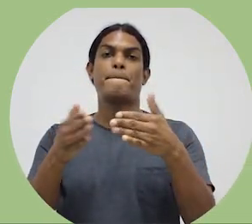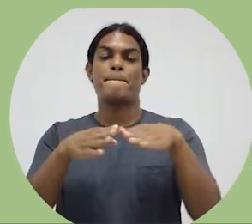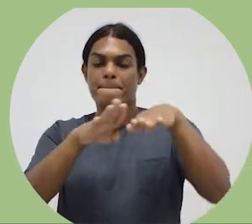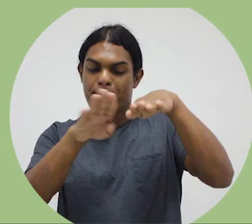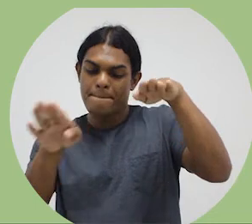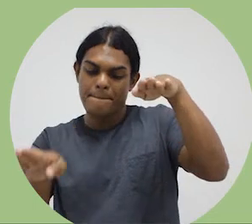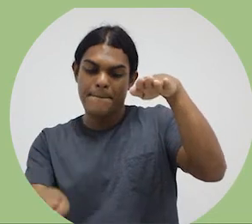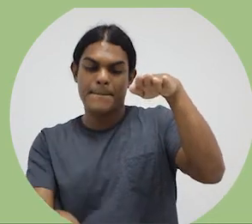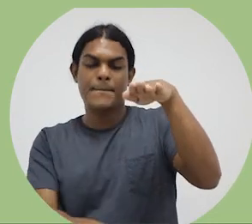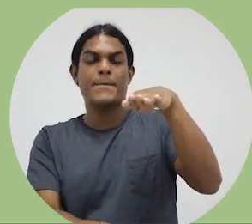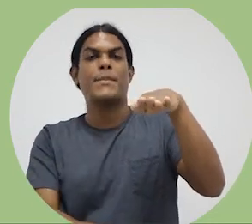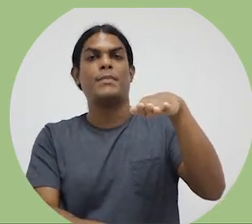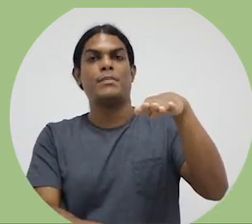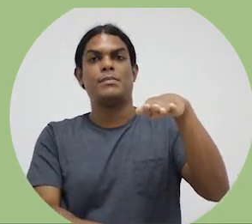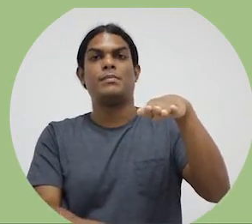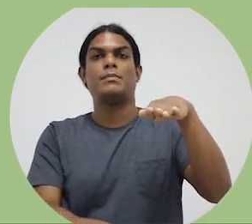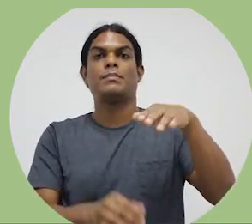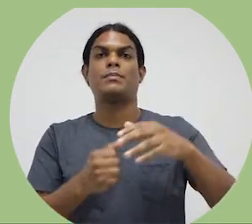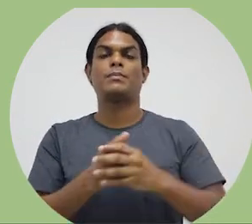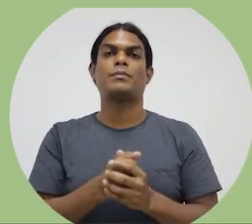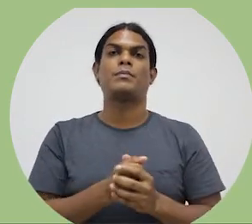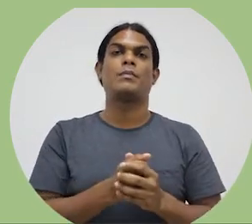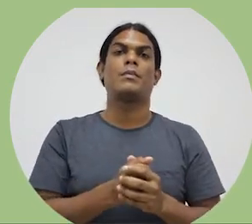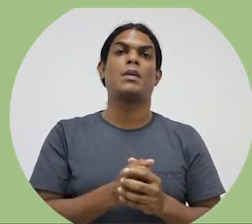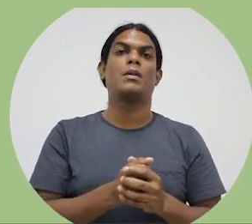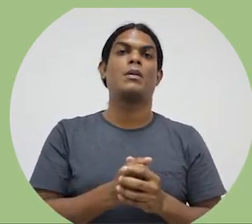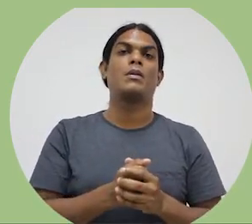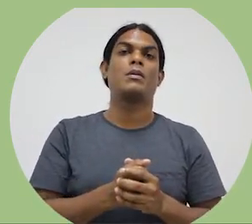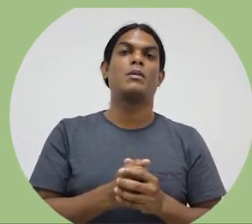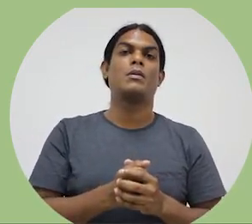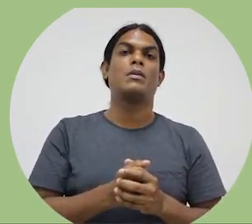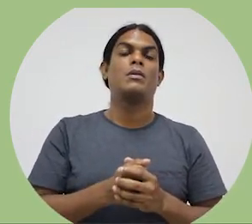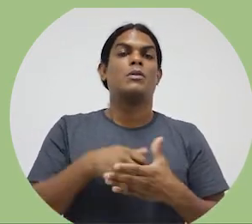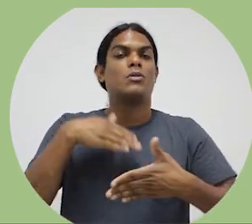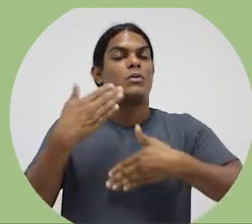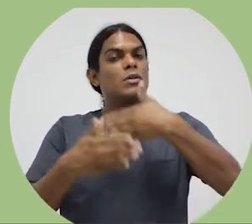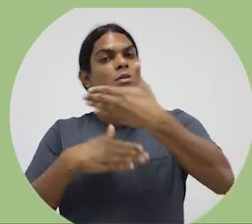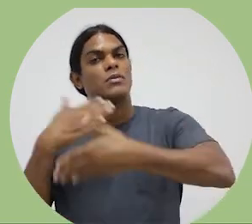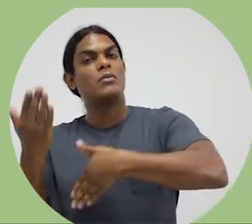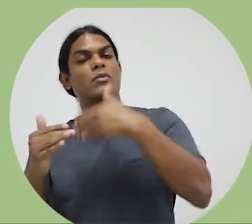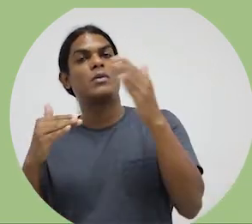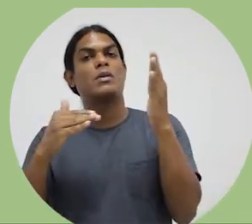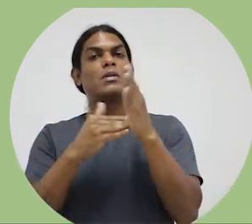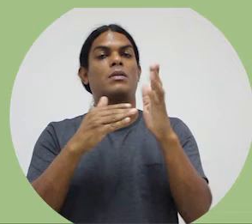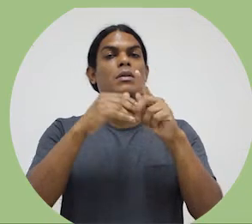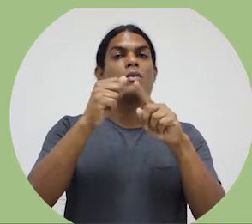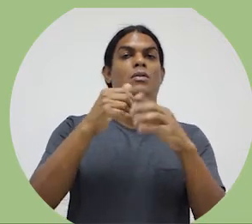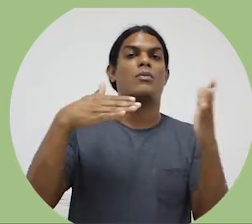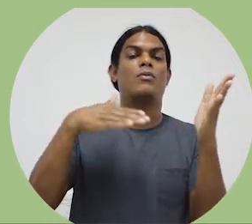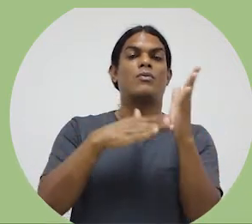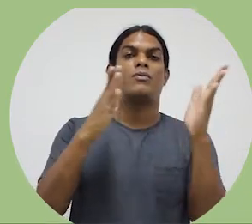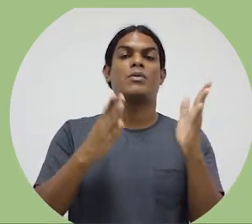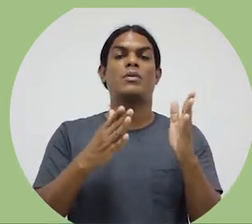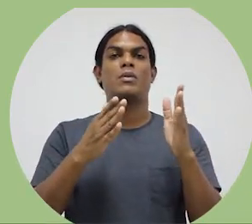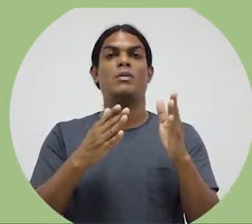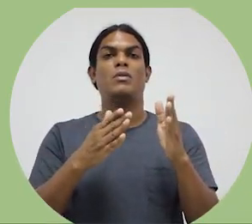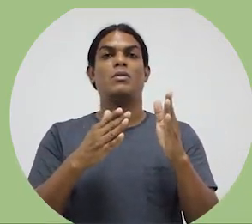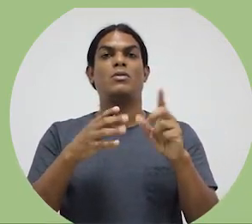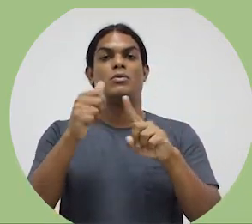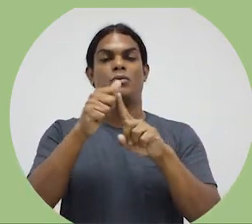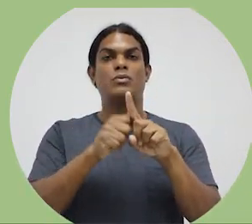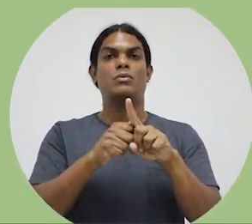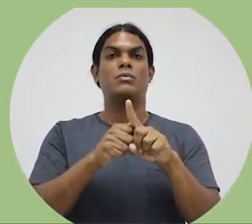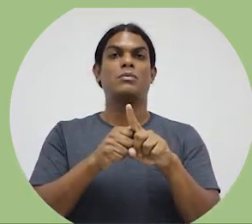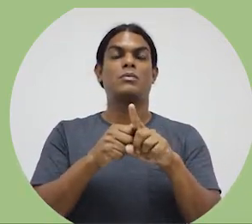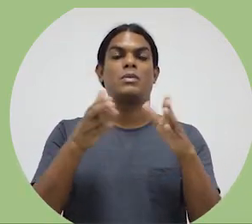bem abaixo da capacidade e quando chegava o final do mês, devido à elevação da